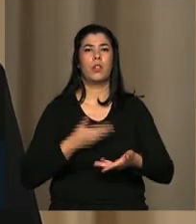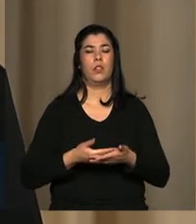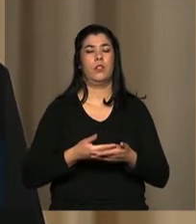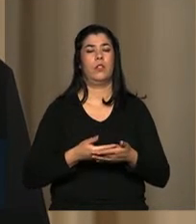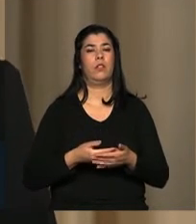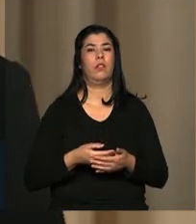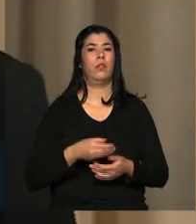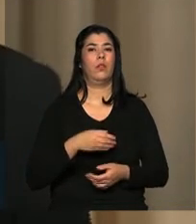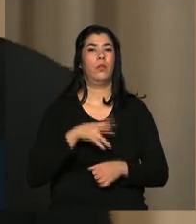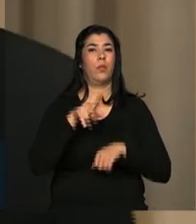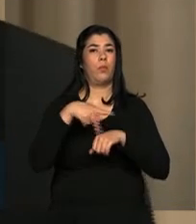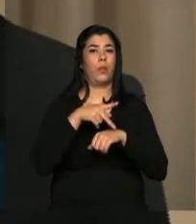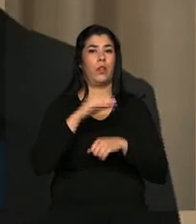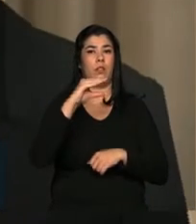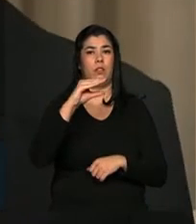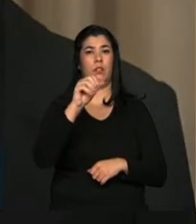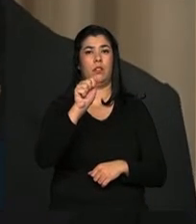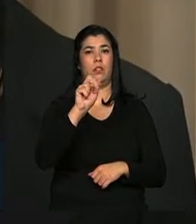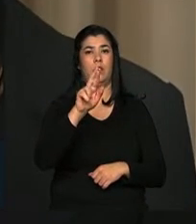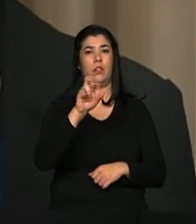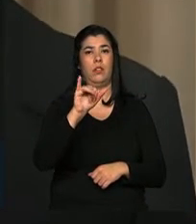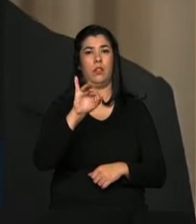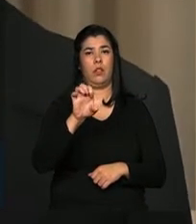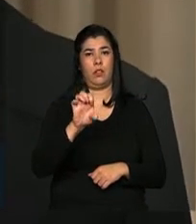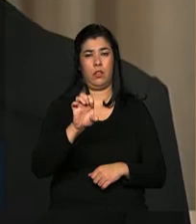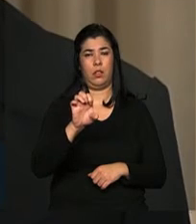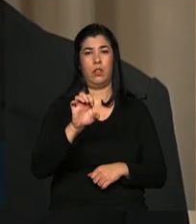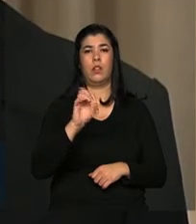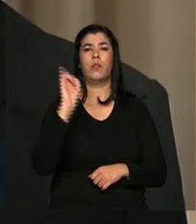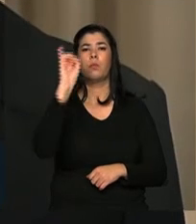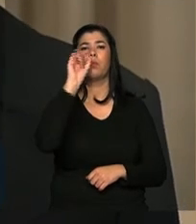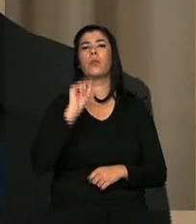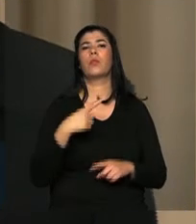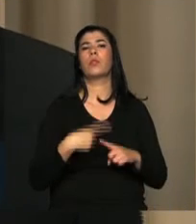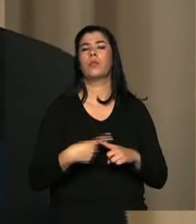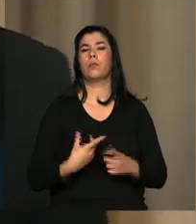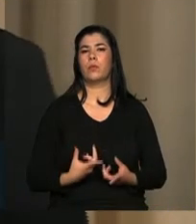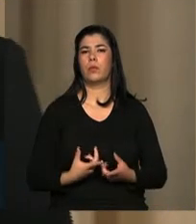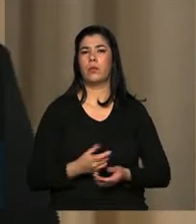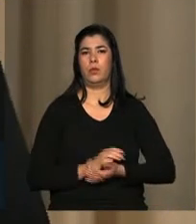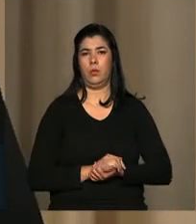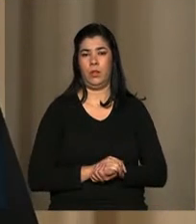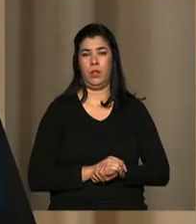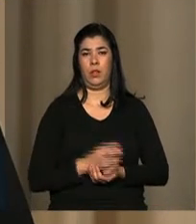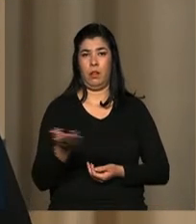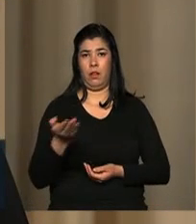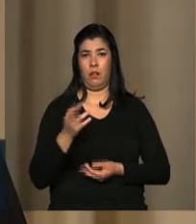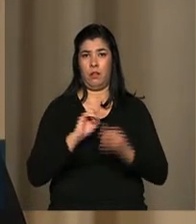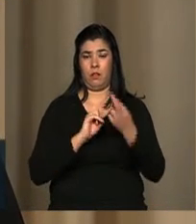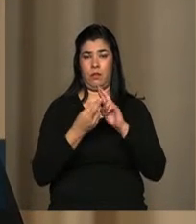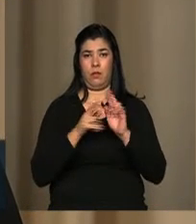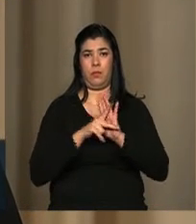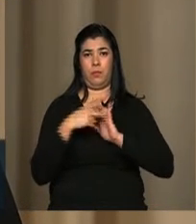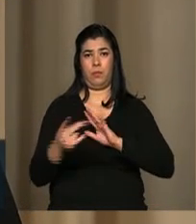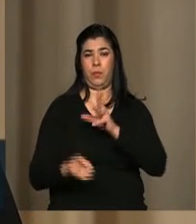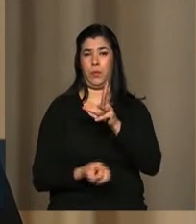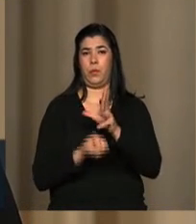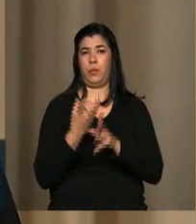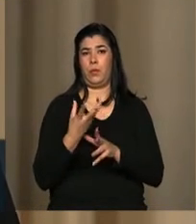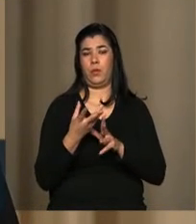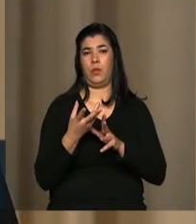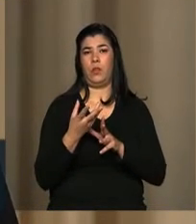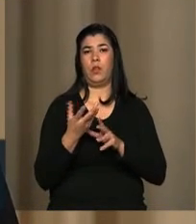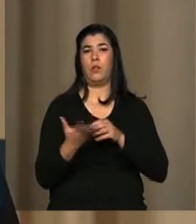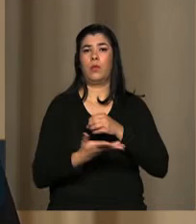é, sem dúvida, algo muito importante. Ela tem sido fruto